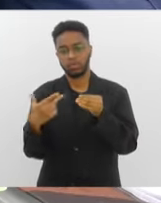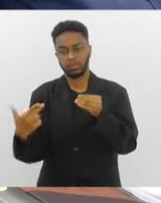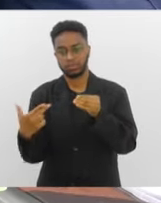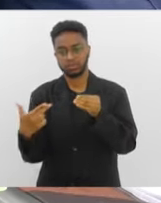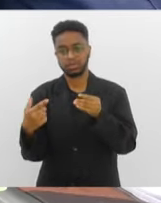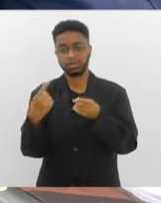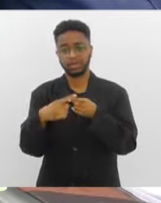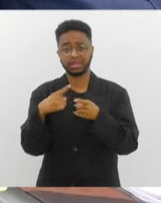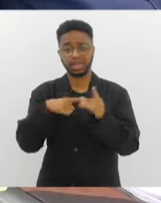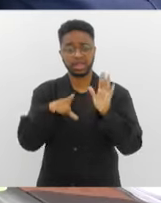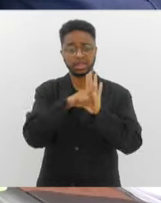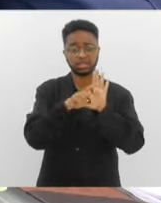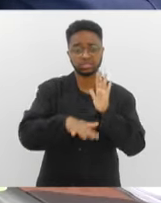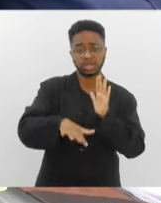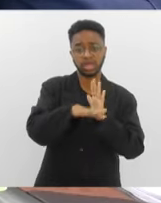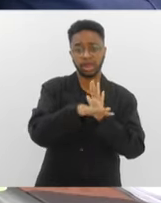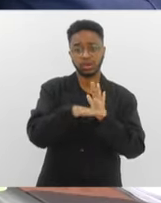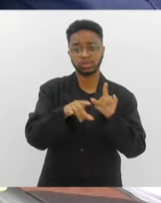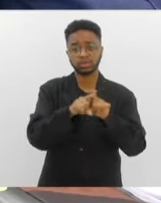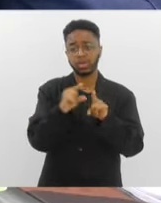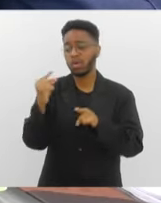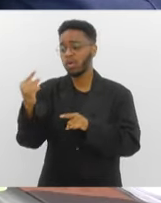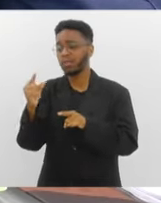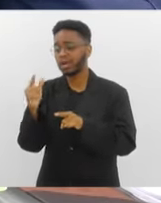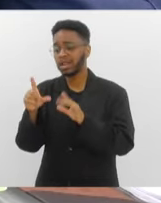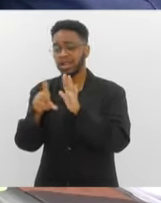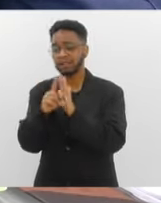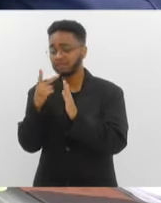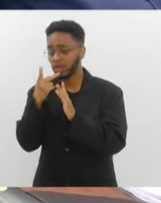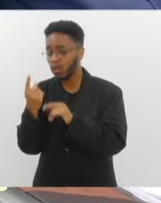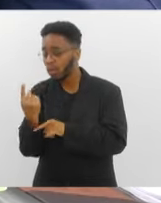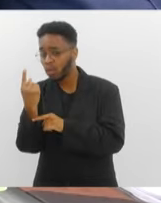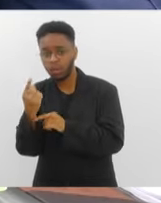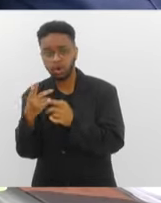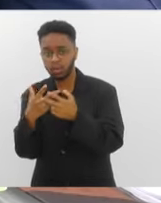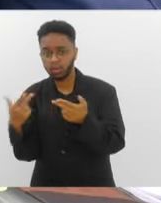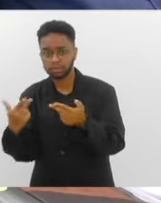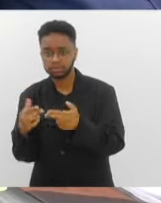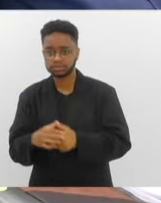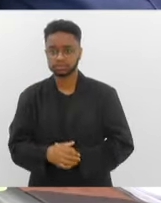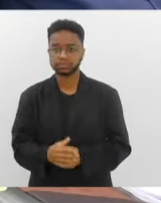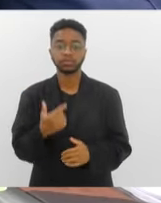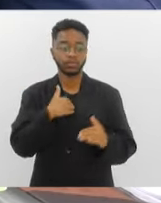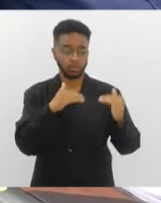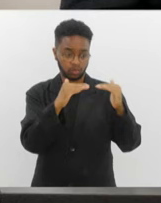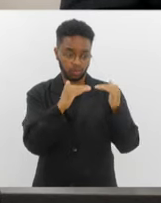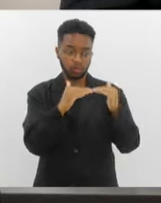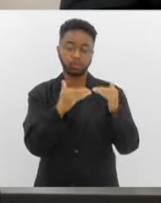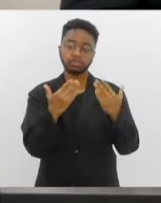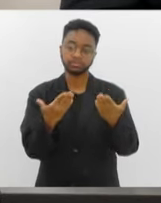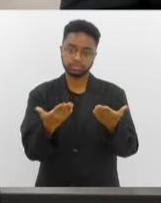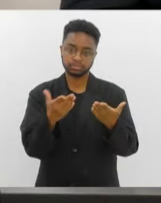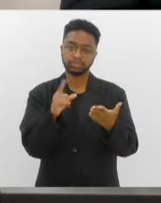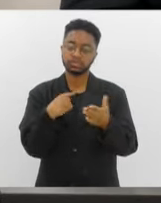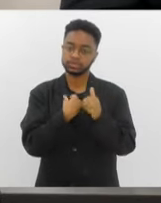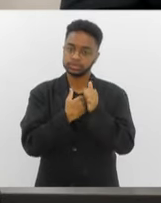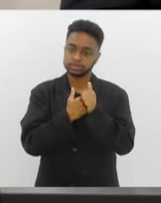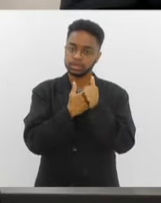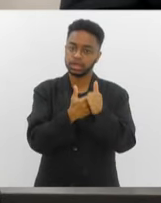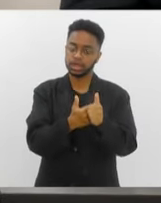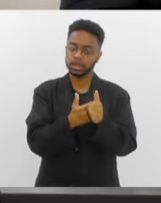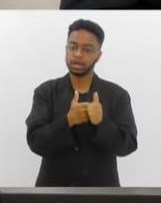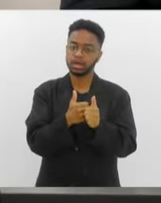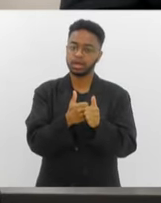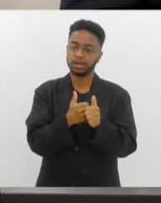a gente fica com uma lei geral para tratar de um ponto. Eu concordo com Vossa Excelência, inclusive foi a lógica que nós já adotamos nas